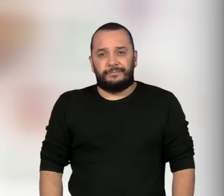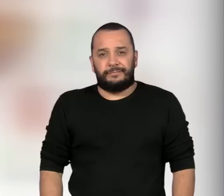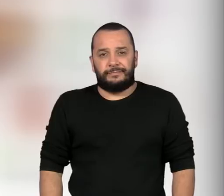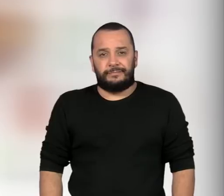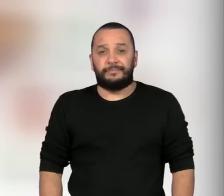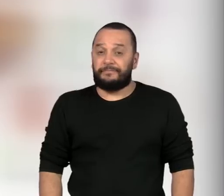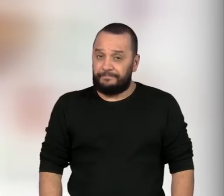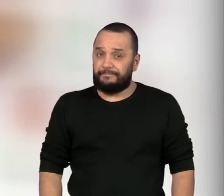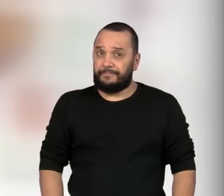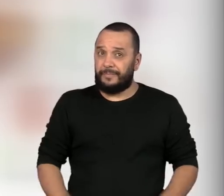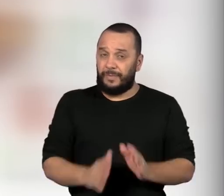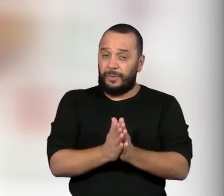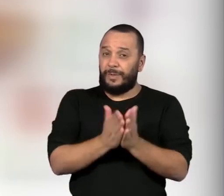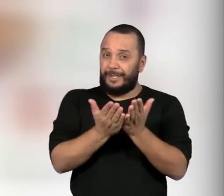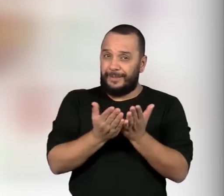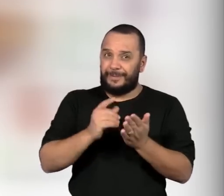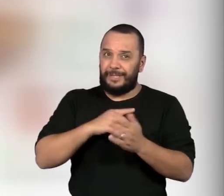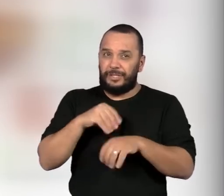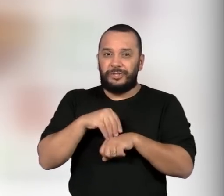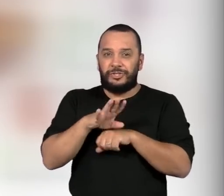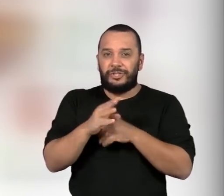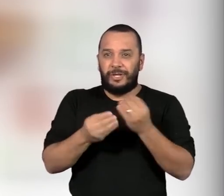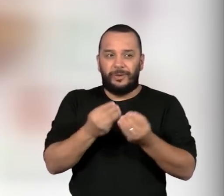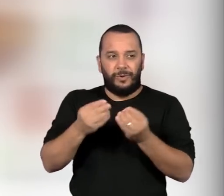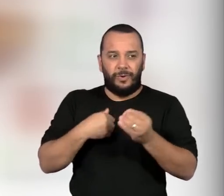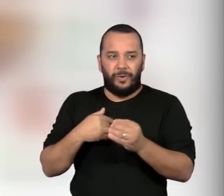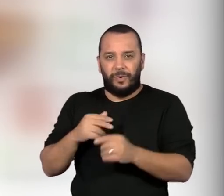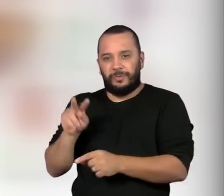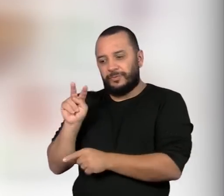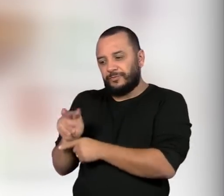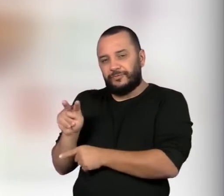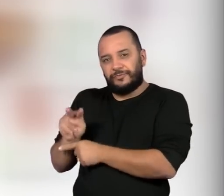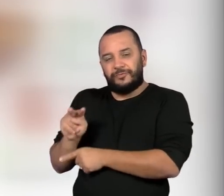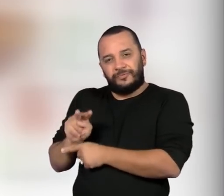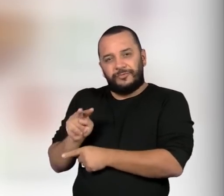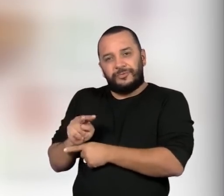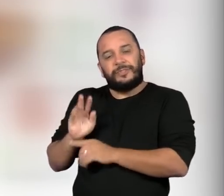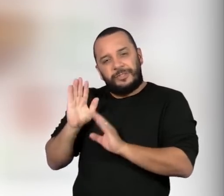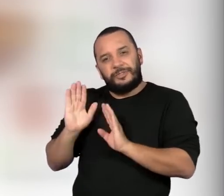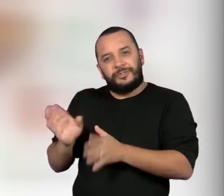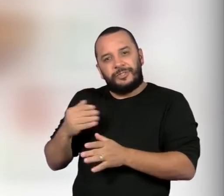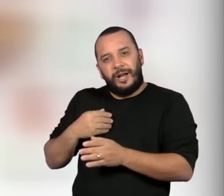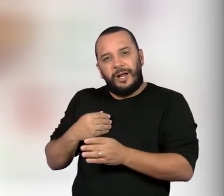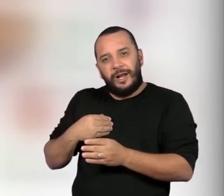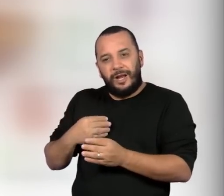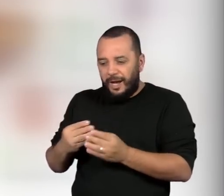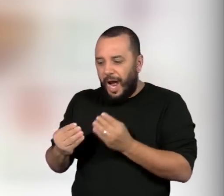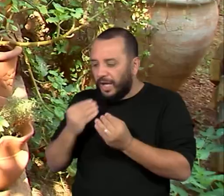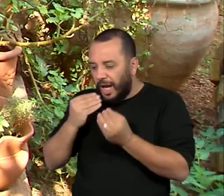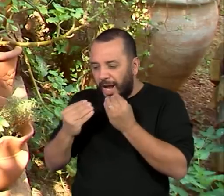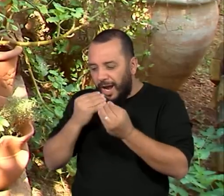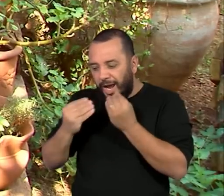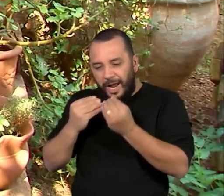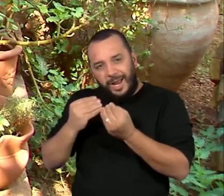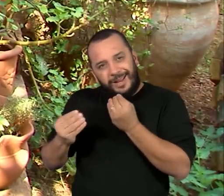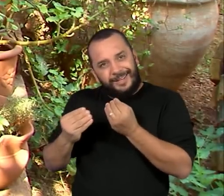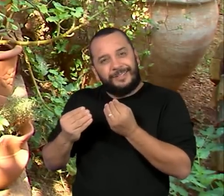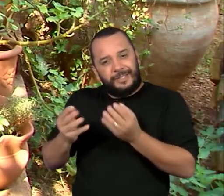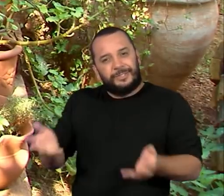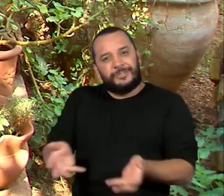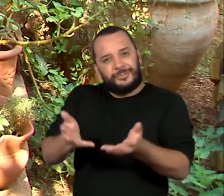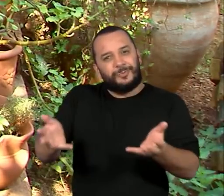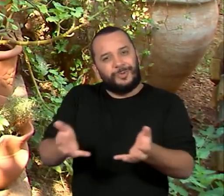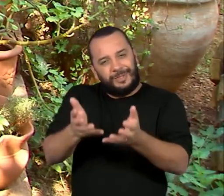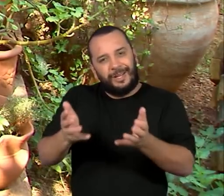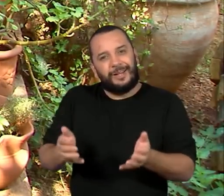No livro, há dicas de cultivo de plantas alimentícias para estimular o plantio. Eu convidei uma pessoa